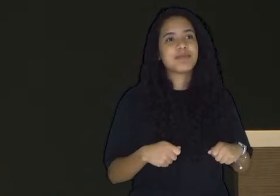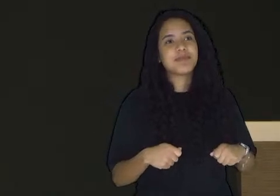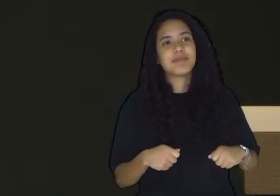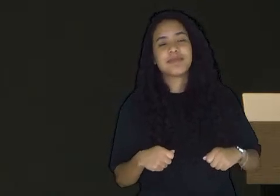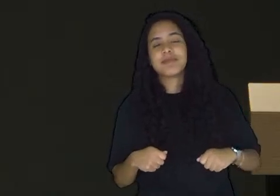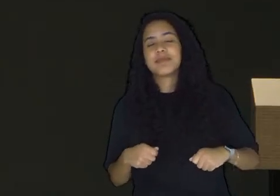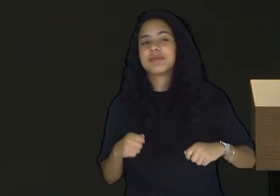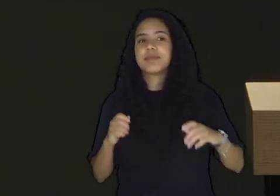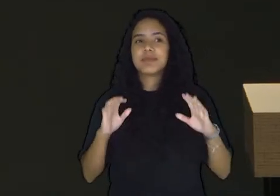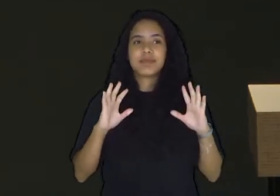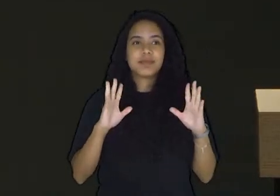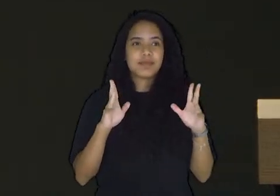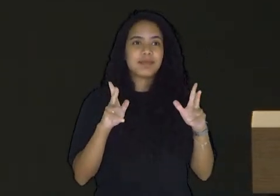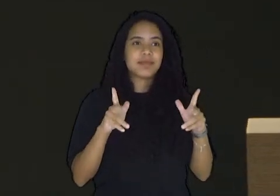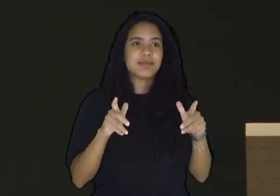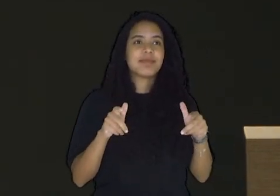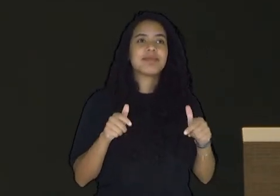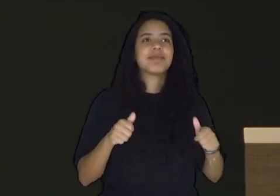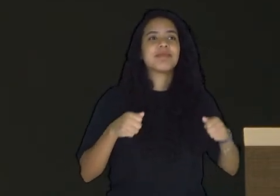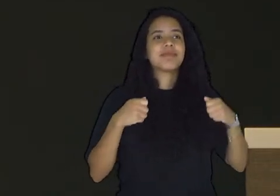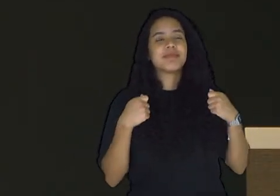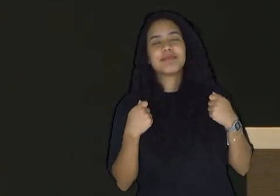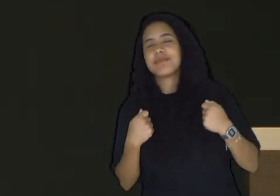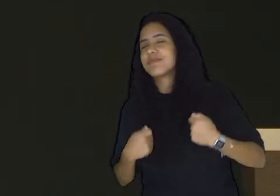tudo que eu preciso.